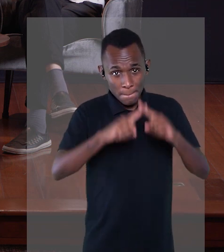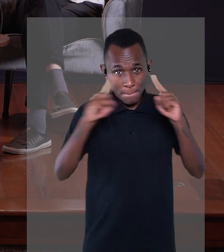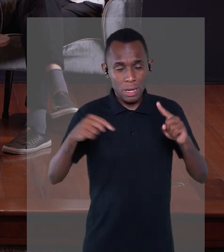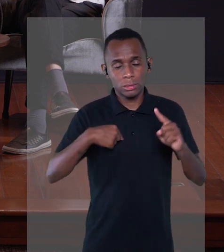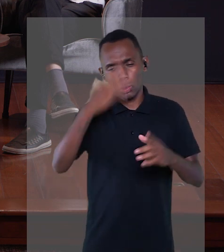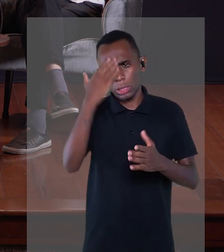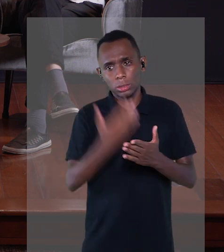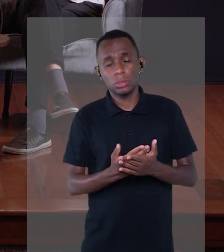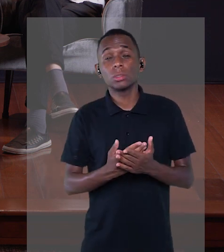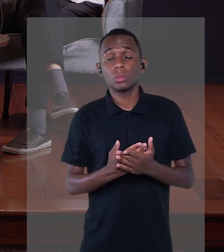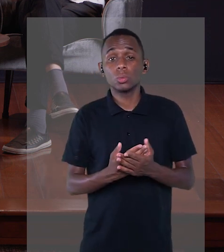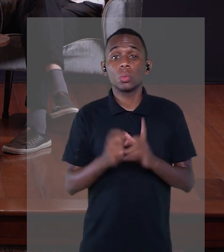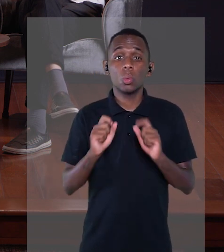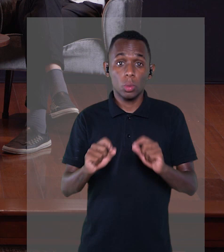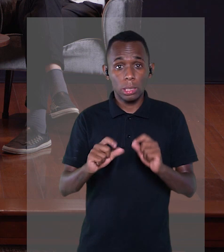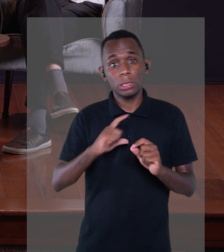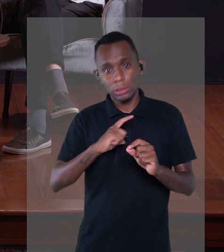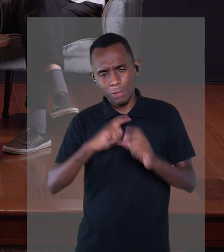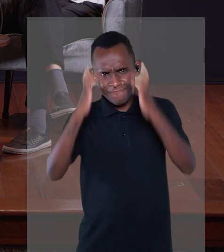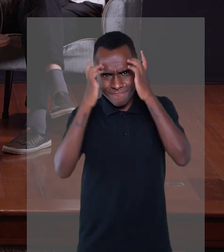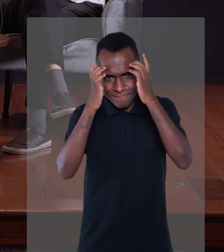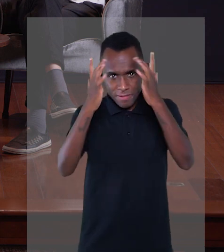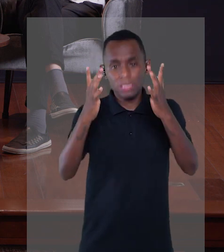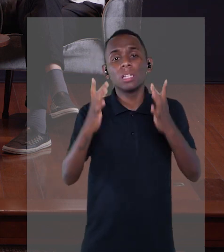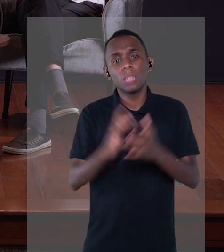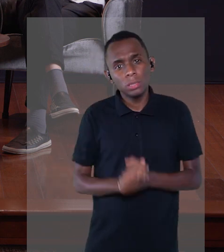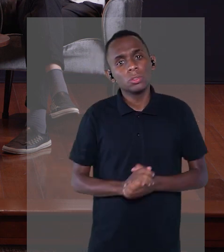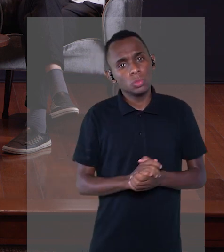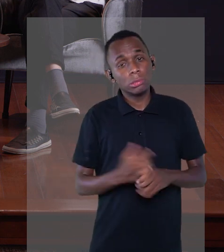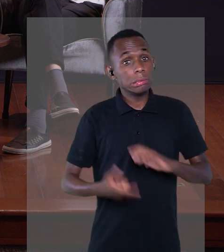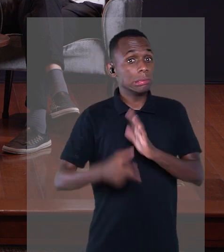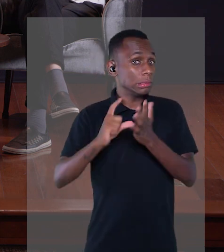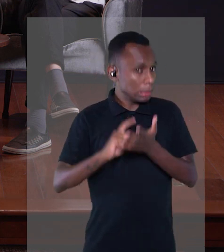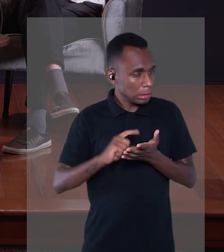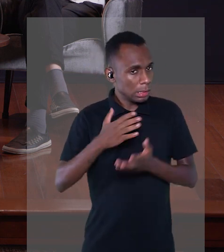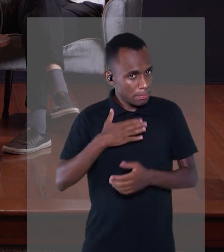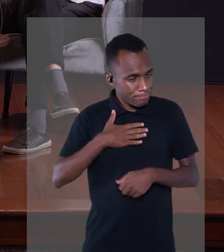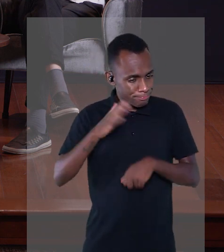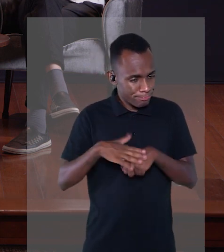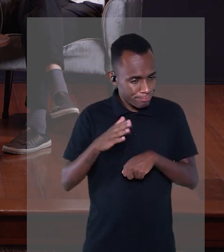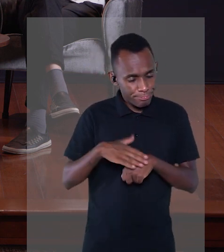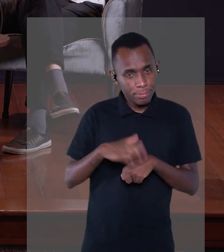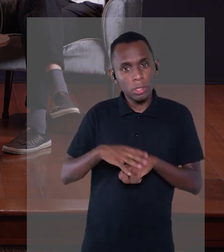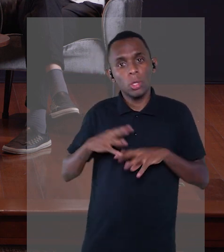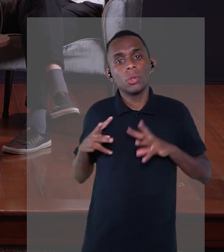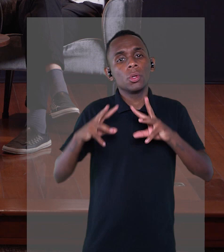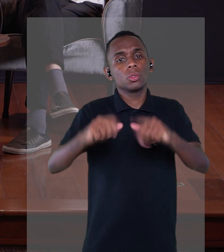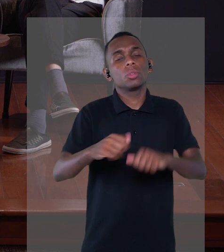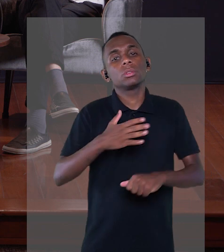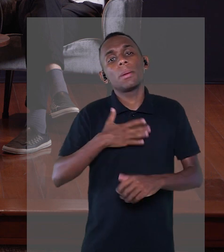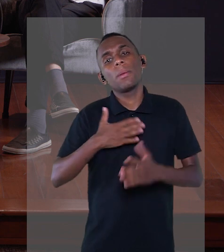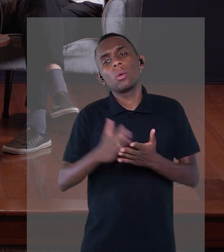Mas eu acho assim, Josane, eu acho que tem uma facilidade anterior minha, que assim, todos os meus livros